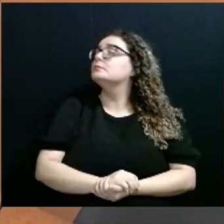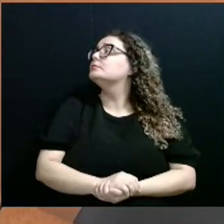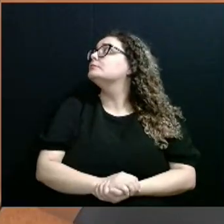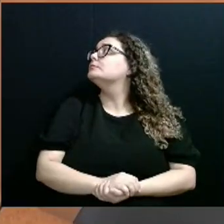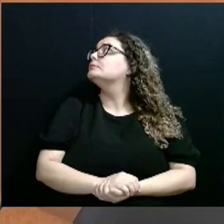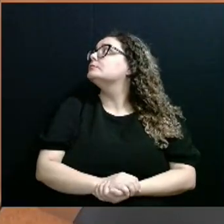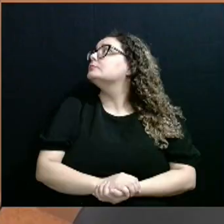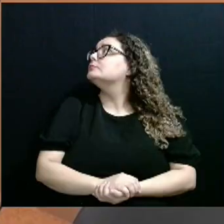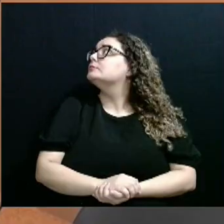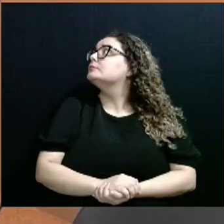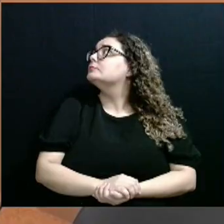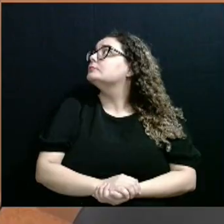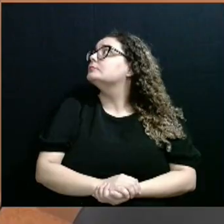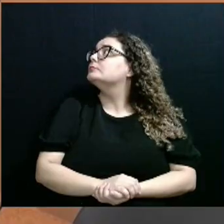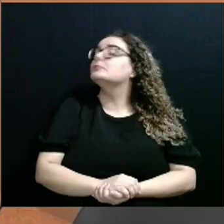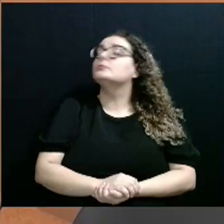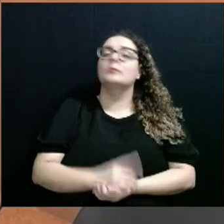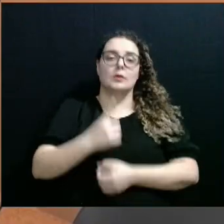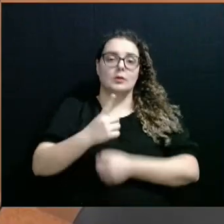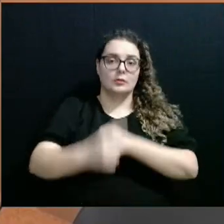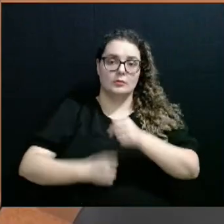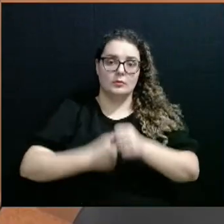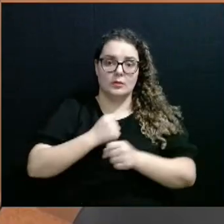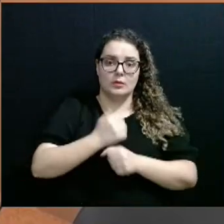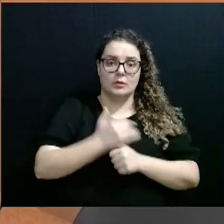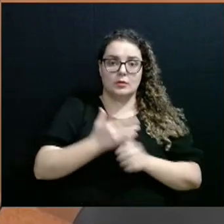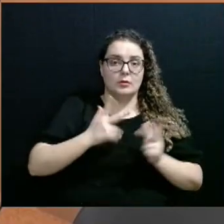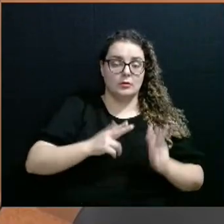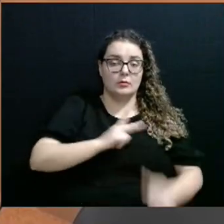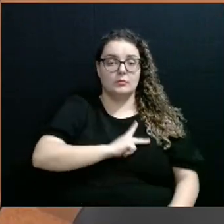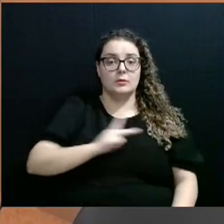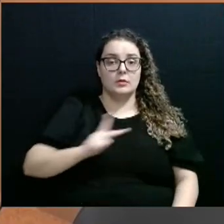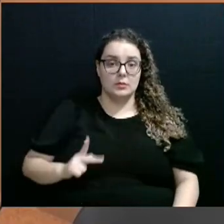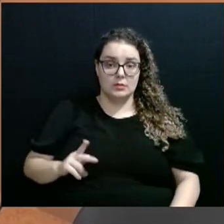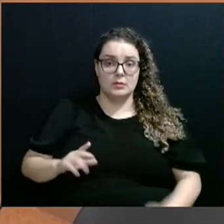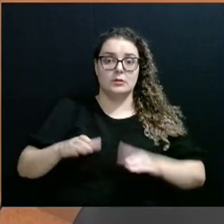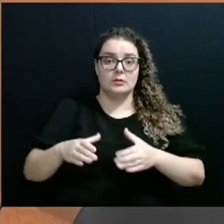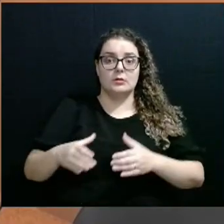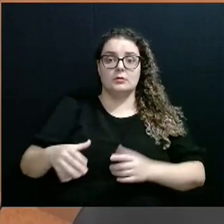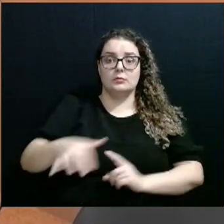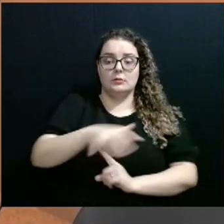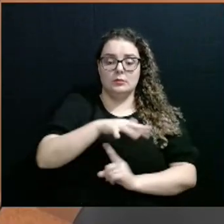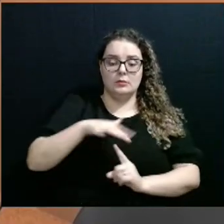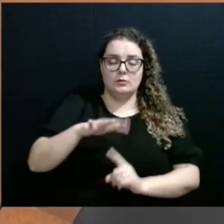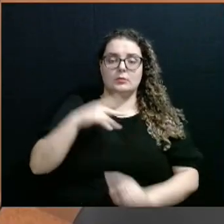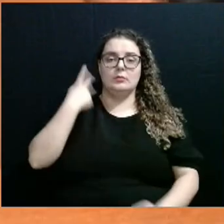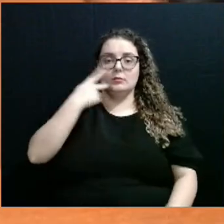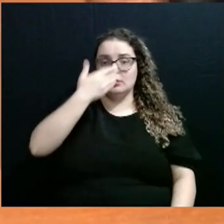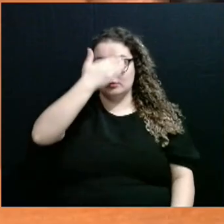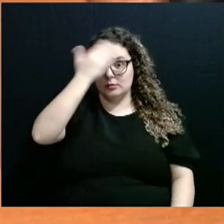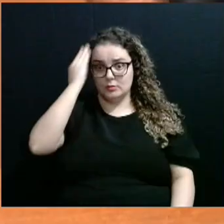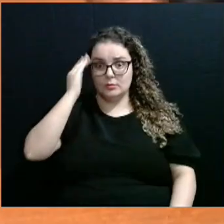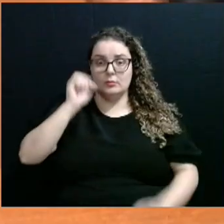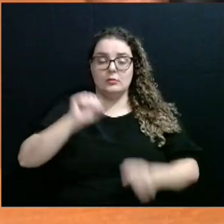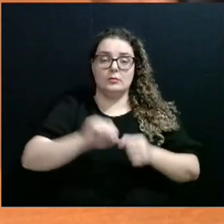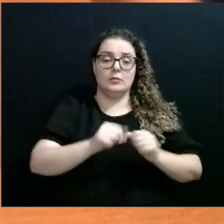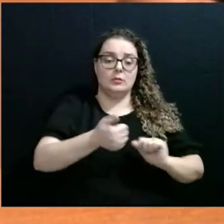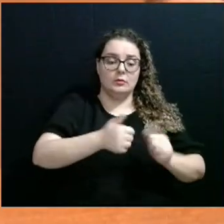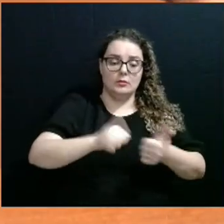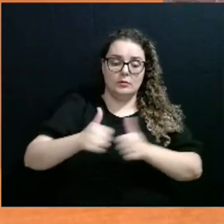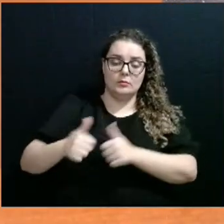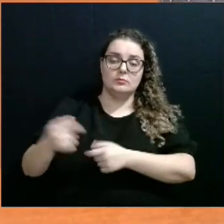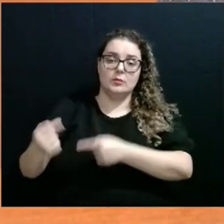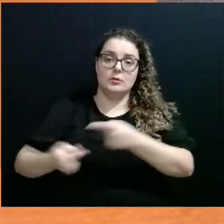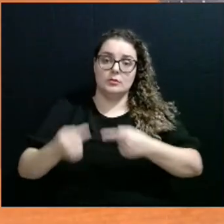Em um ano de mandato como presidente da Comissão do Meio Ambiente, o vereador Luiz Iabico faz um balanço sobre os debates realizados na